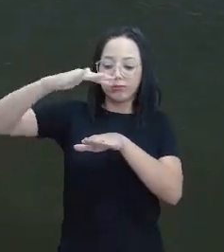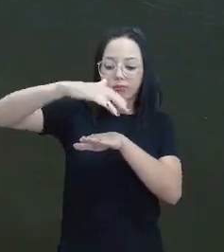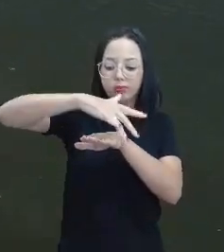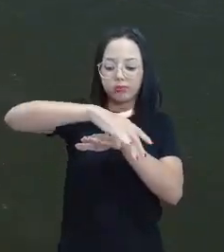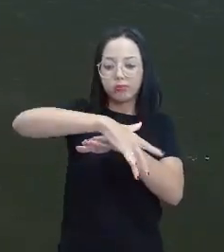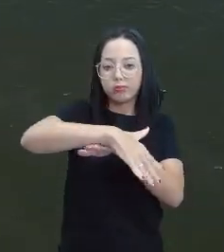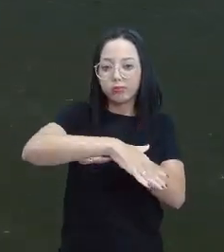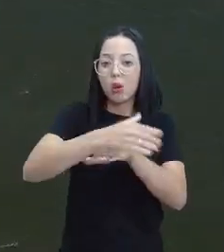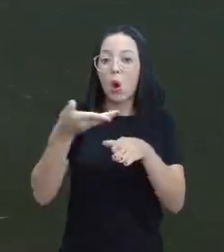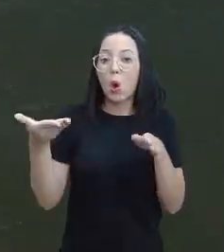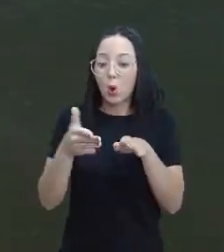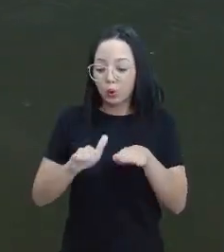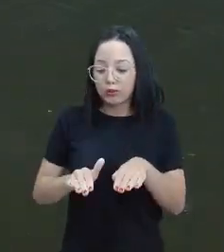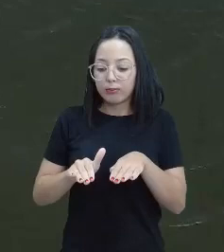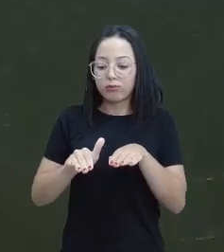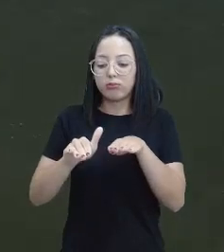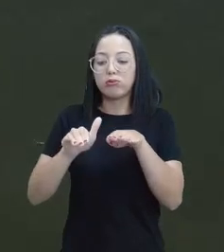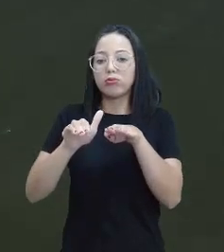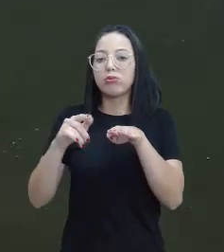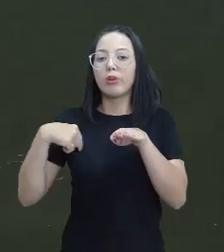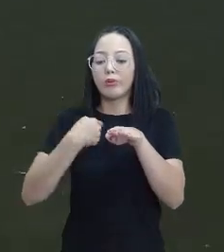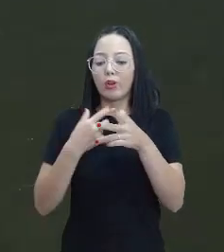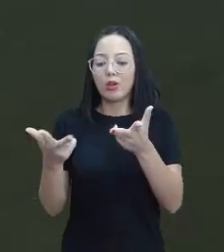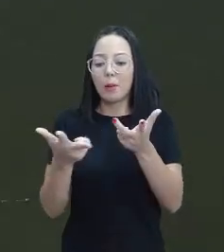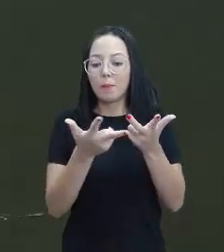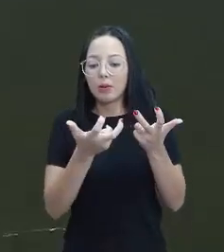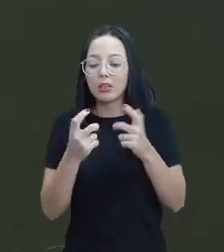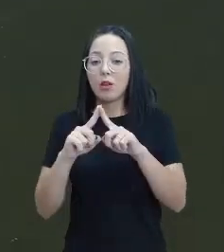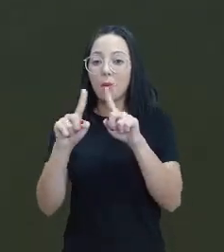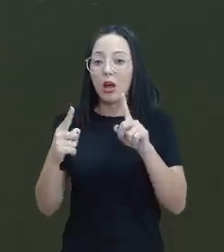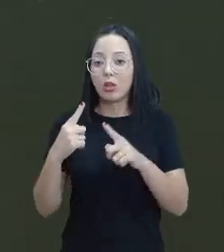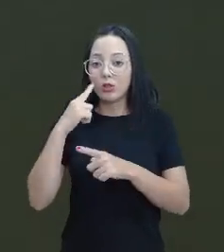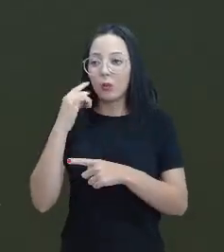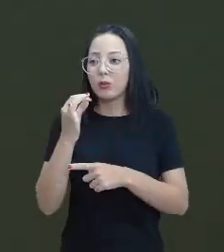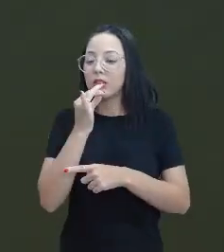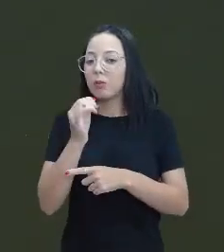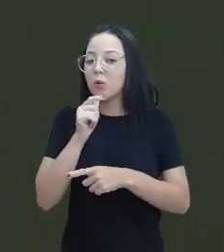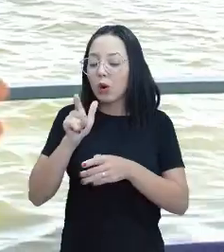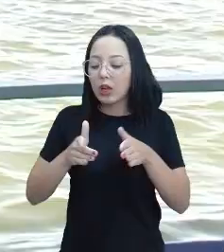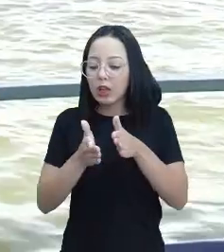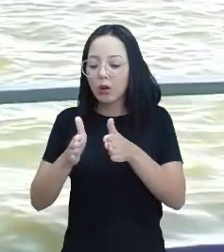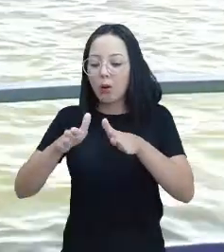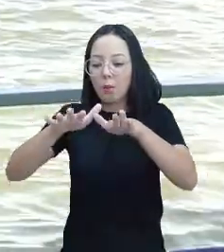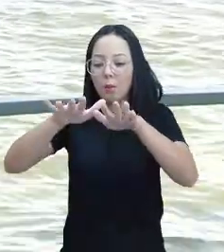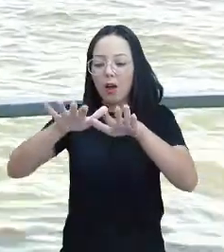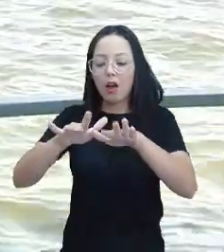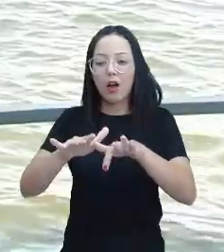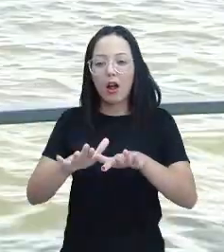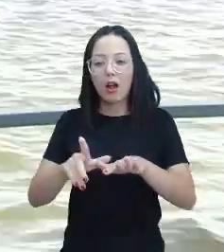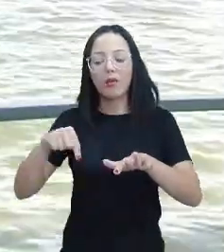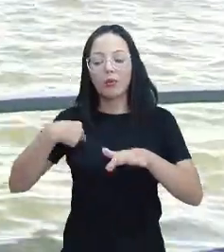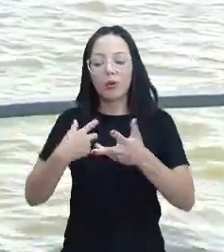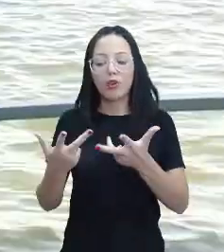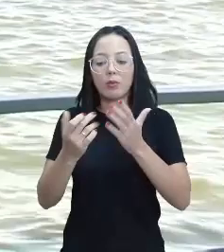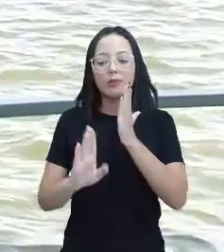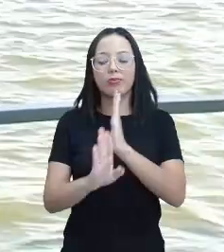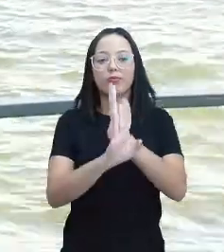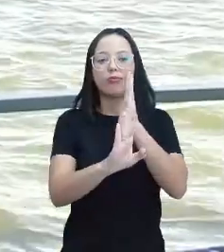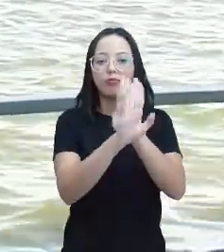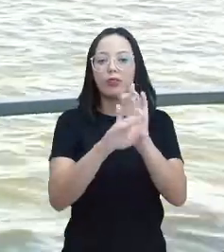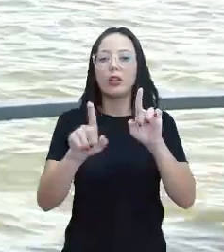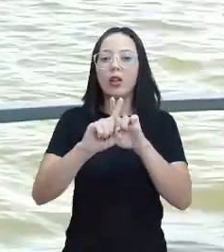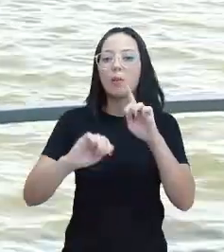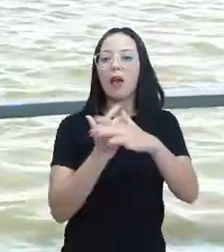numa maré alta hoje, não é muito perceptível, mas nas marés baixas eles aparecem sempre, enganchados nas árvores